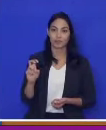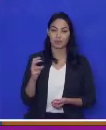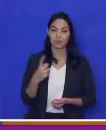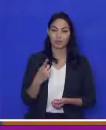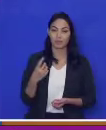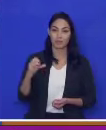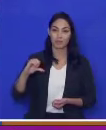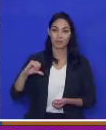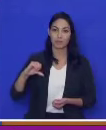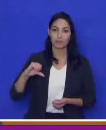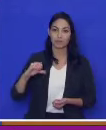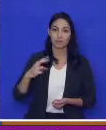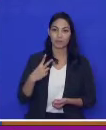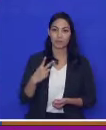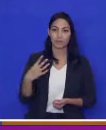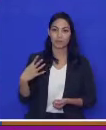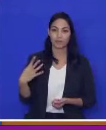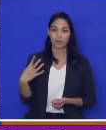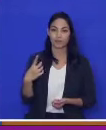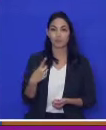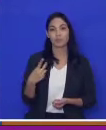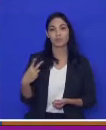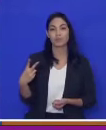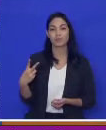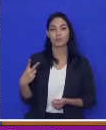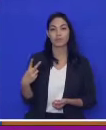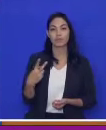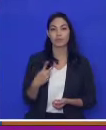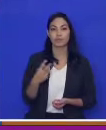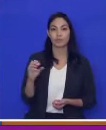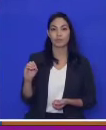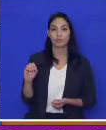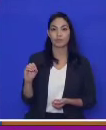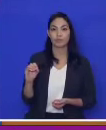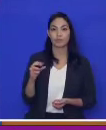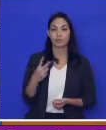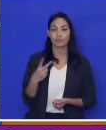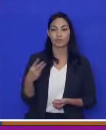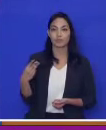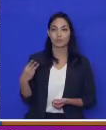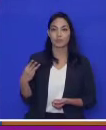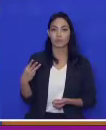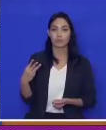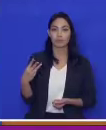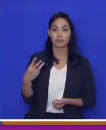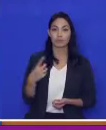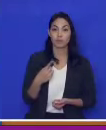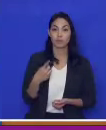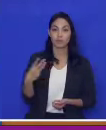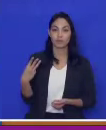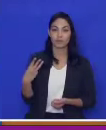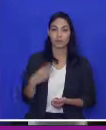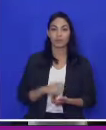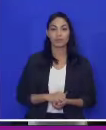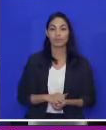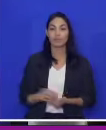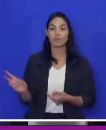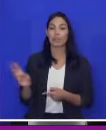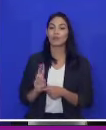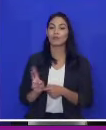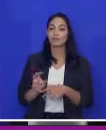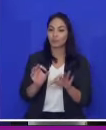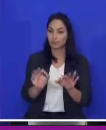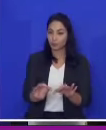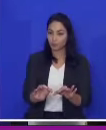25, 19, 24, 12, 20, 23 e 13. Os